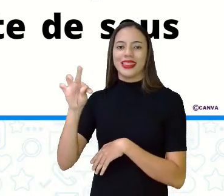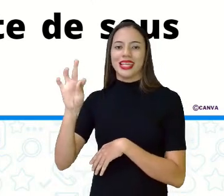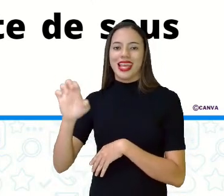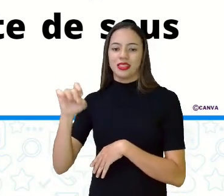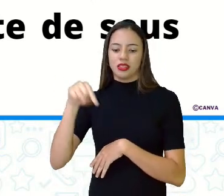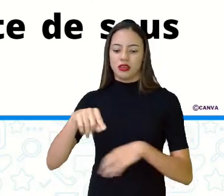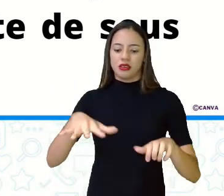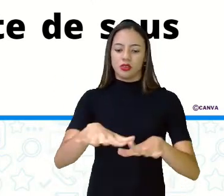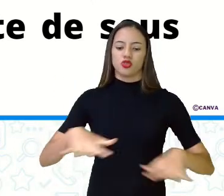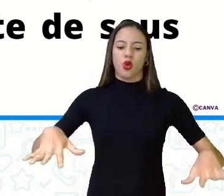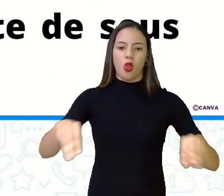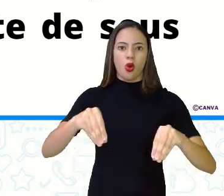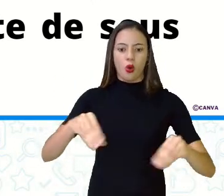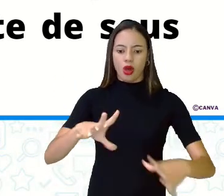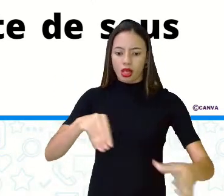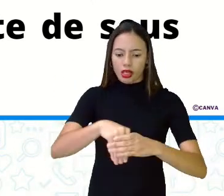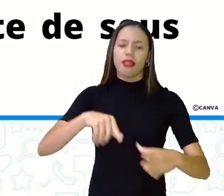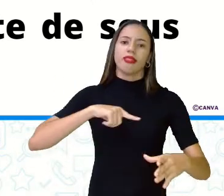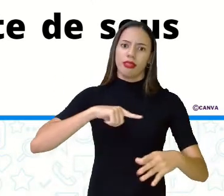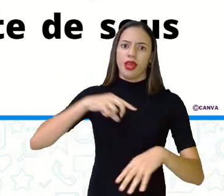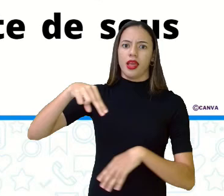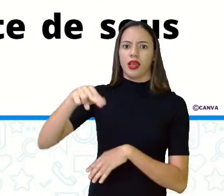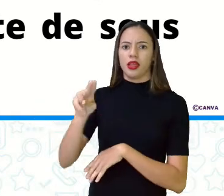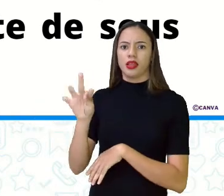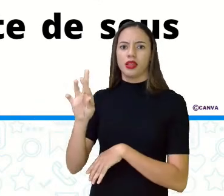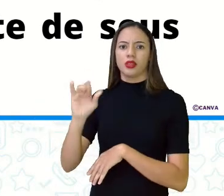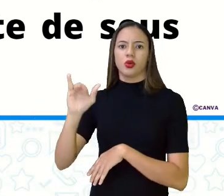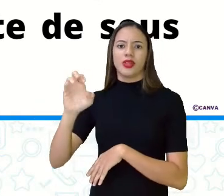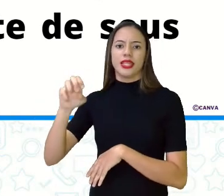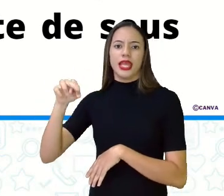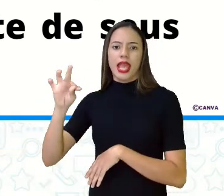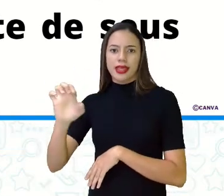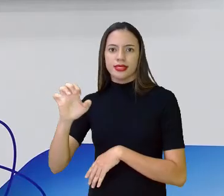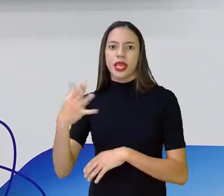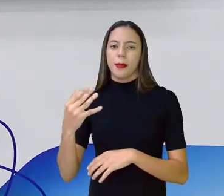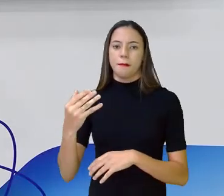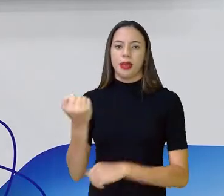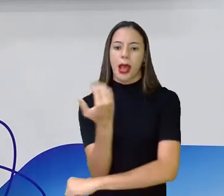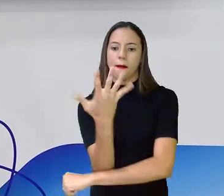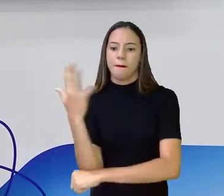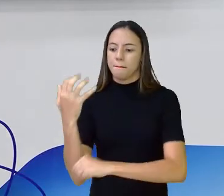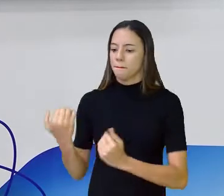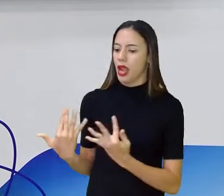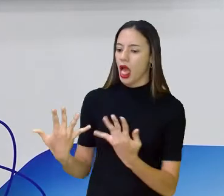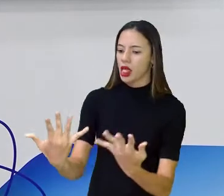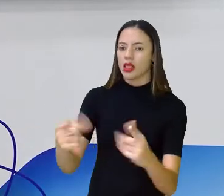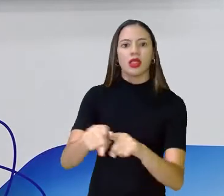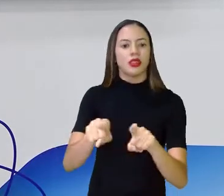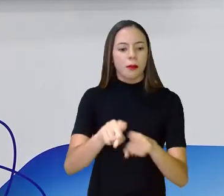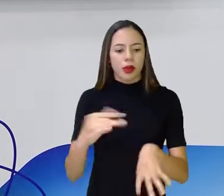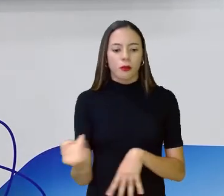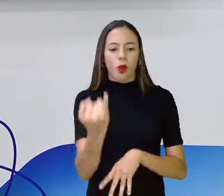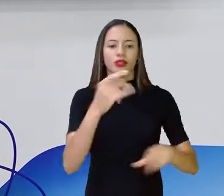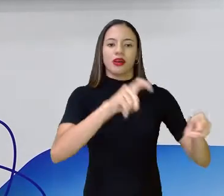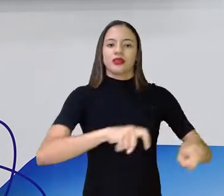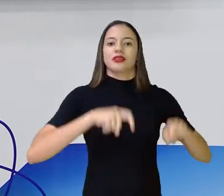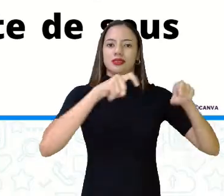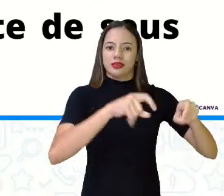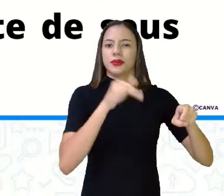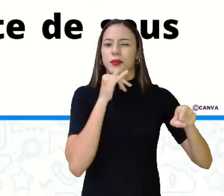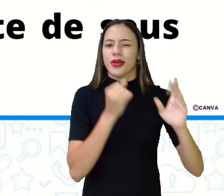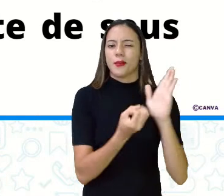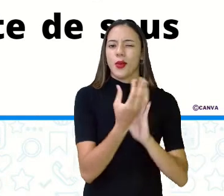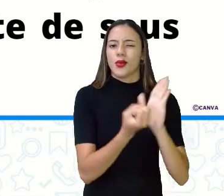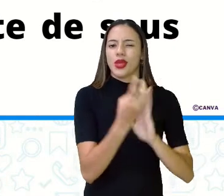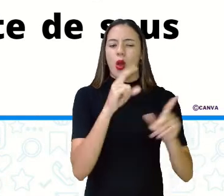fonte desses nutrientes para as plantas e é essencial para a agricultura. É a partir da produção agrícola que o